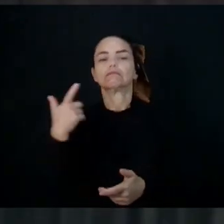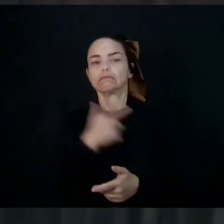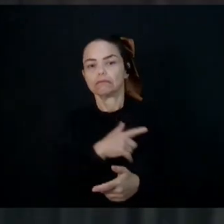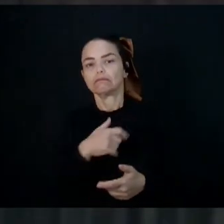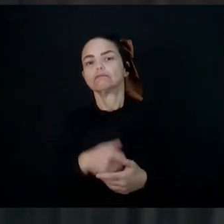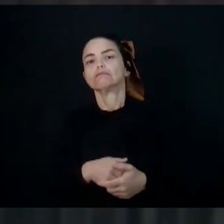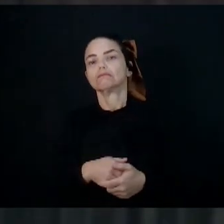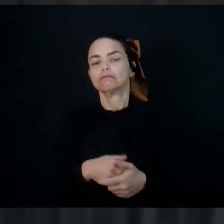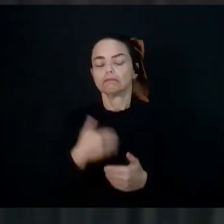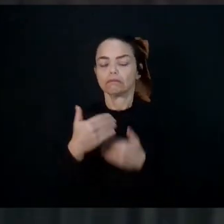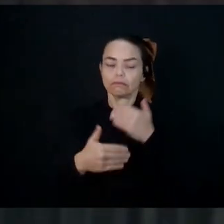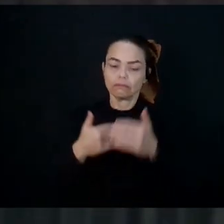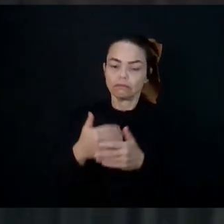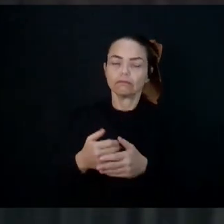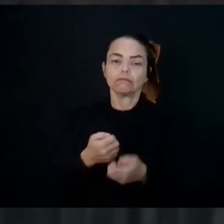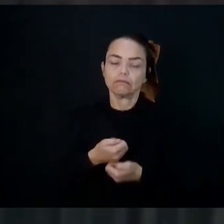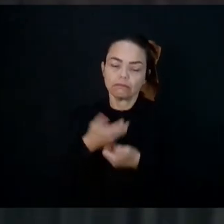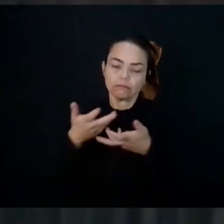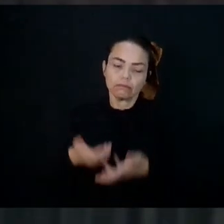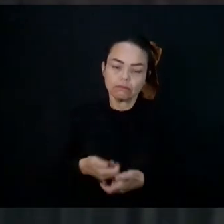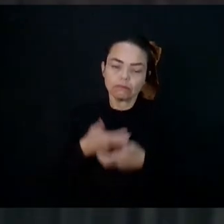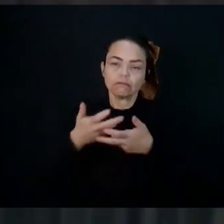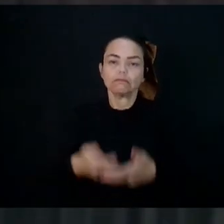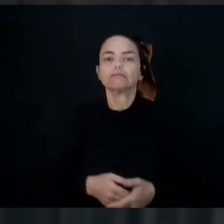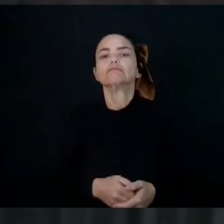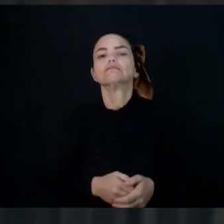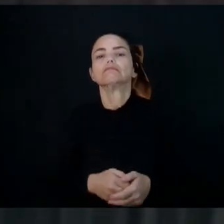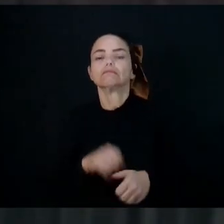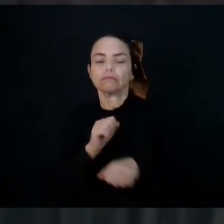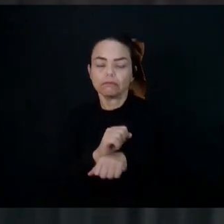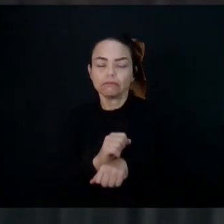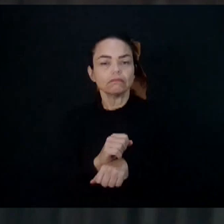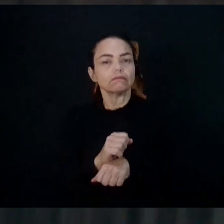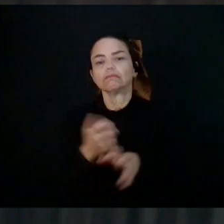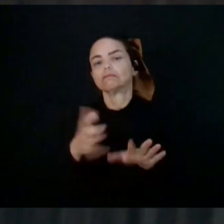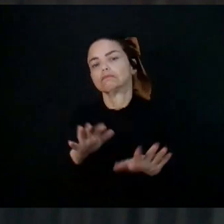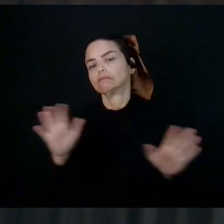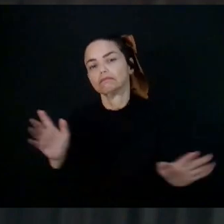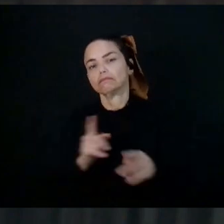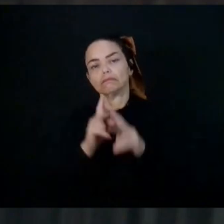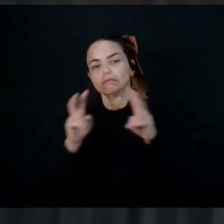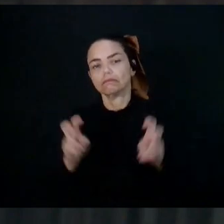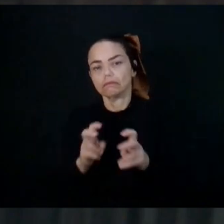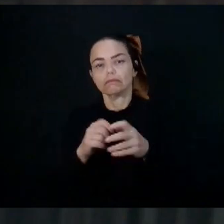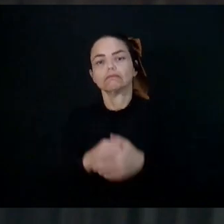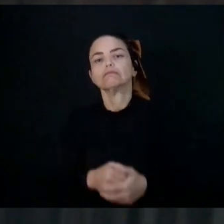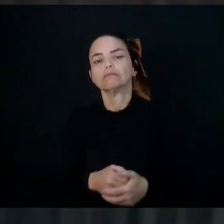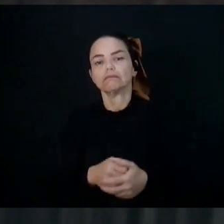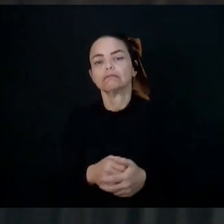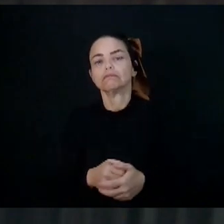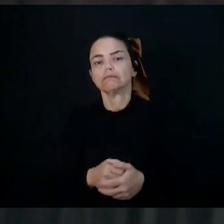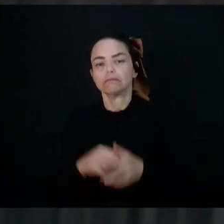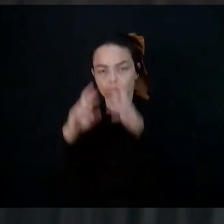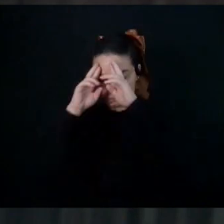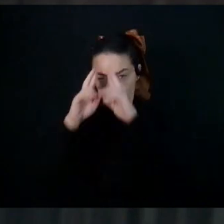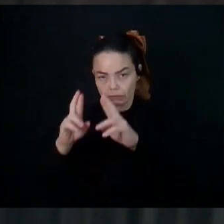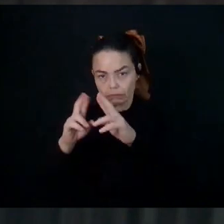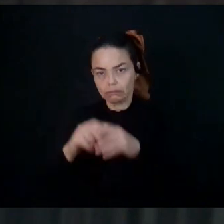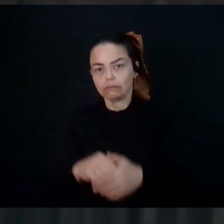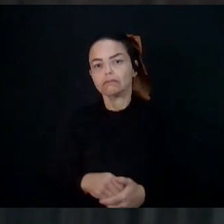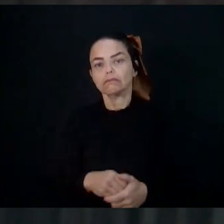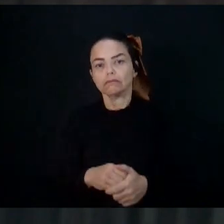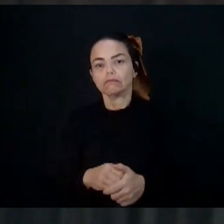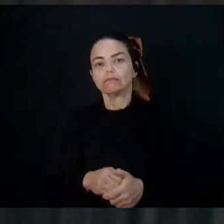vai colocando para fora, até faz aquela pausa, não quero mais falar sobre esse assunto, e ele é respeitado. Então,